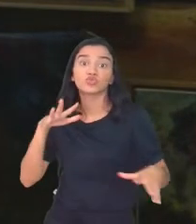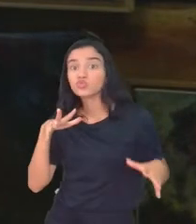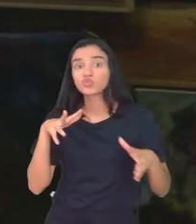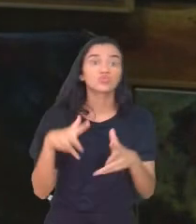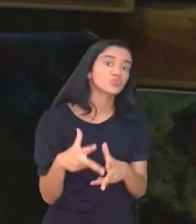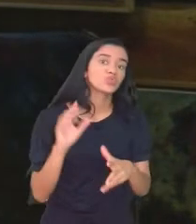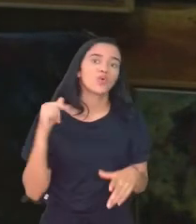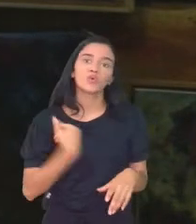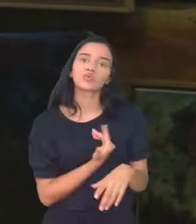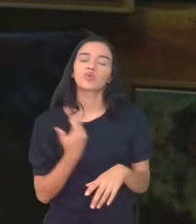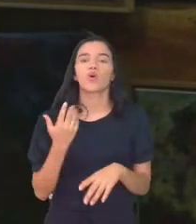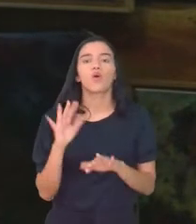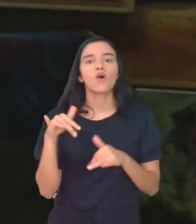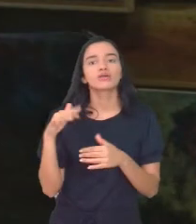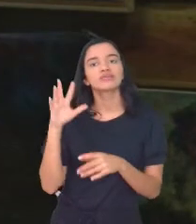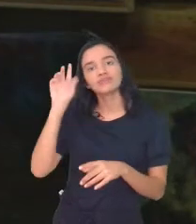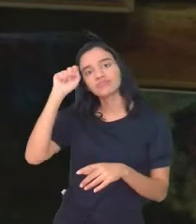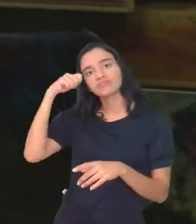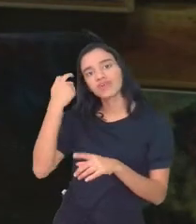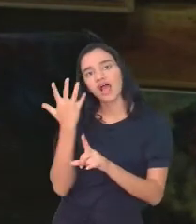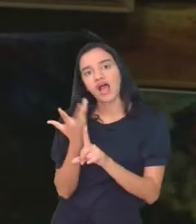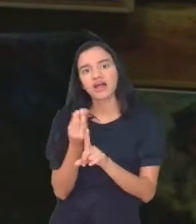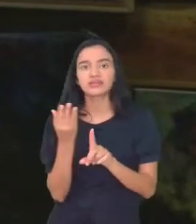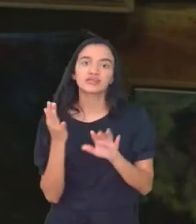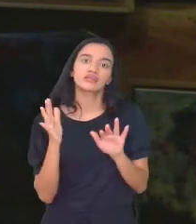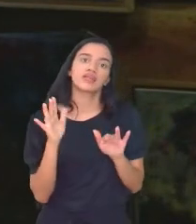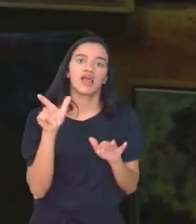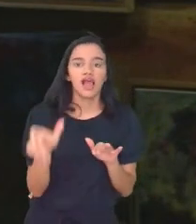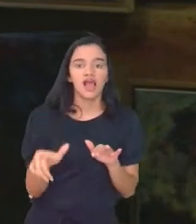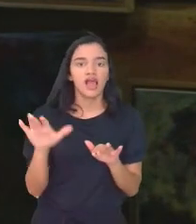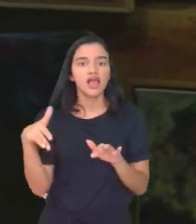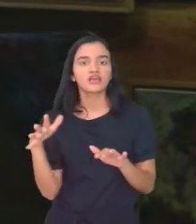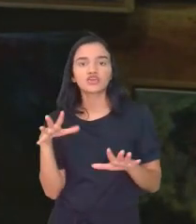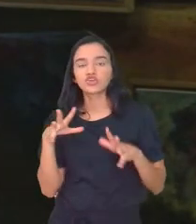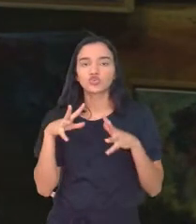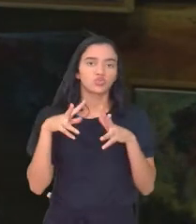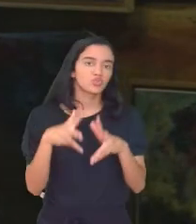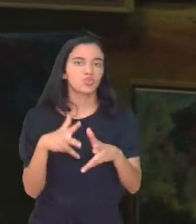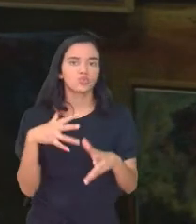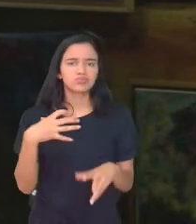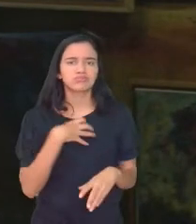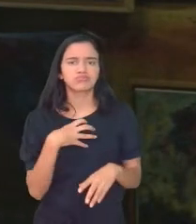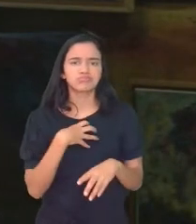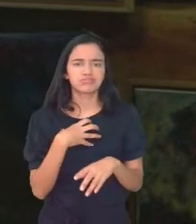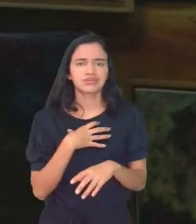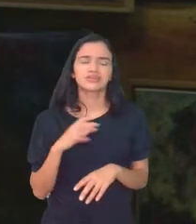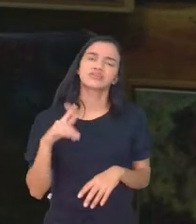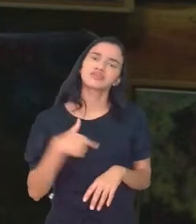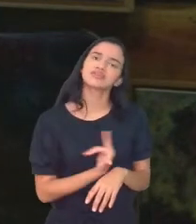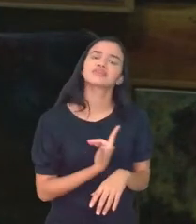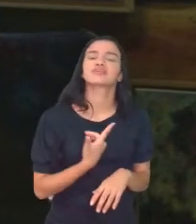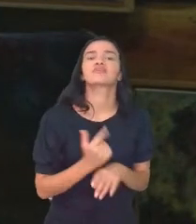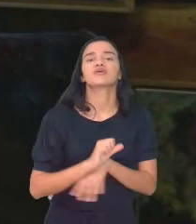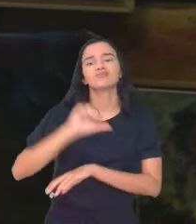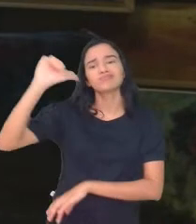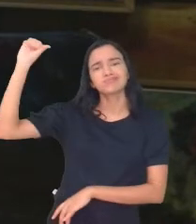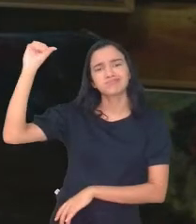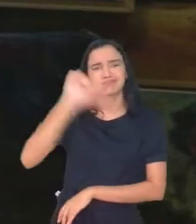nós artistas, principalmente os artistas de todos os sentidos, tivemos uma queda muito